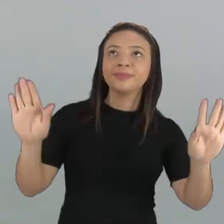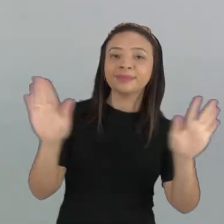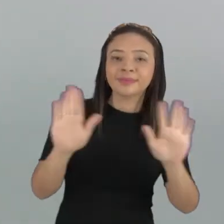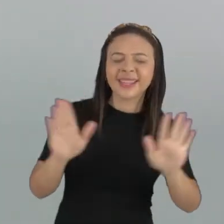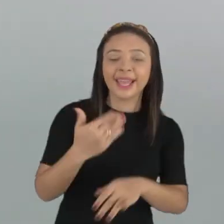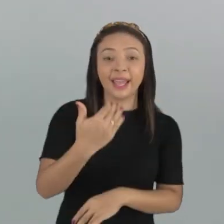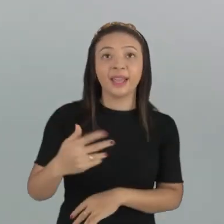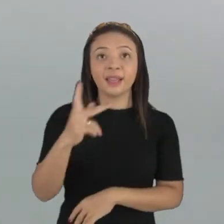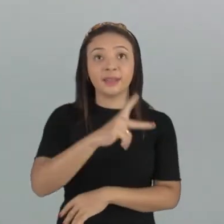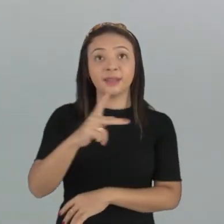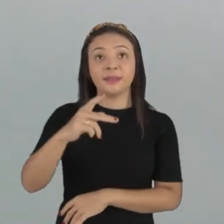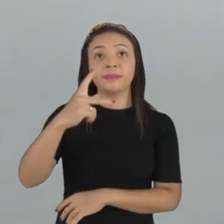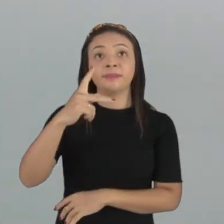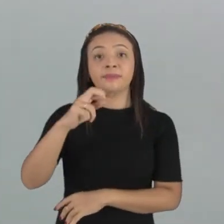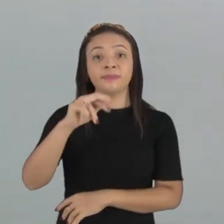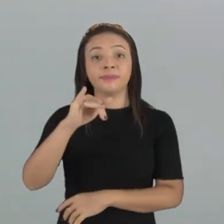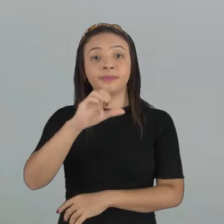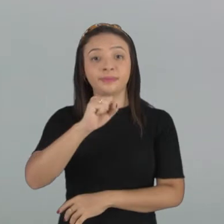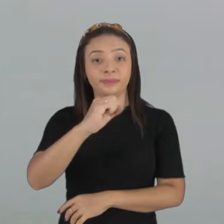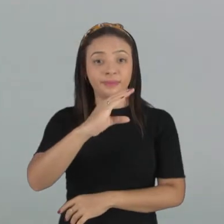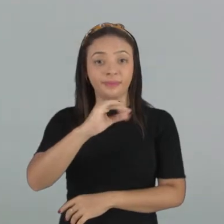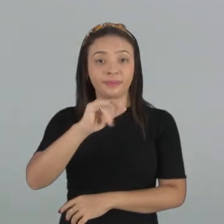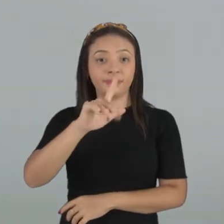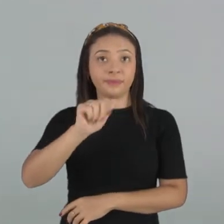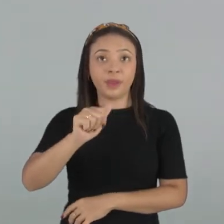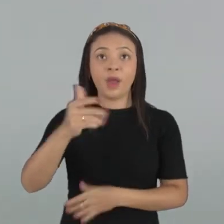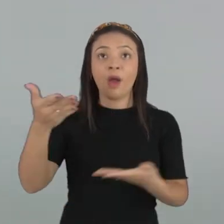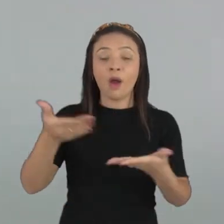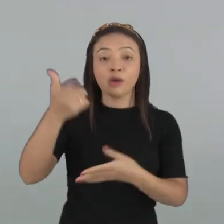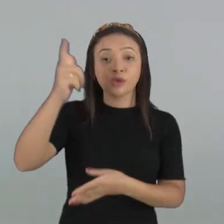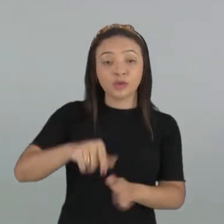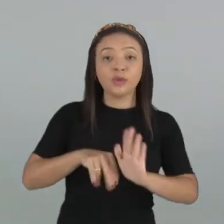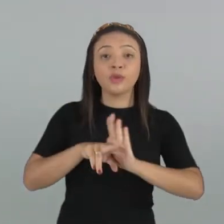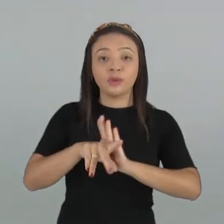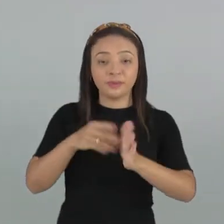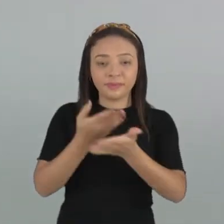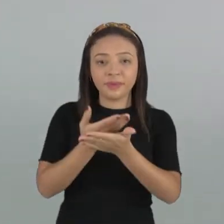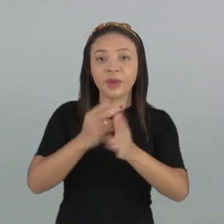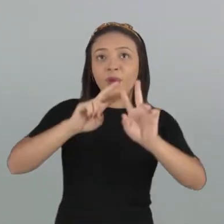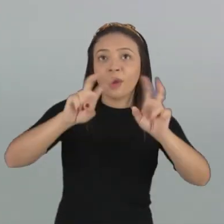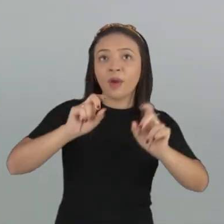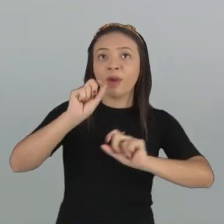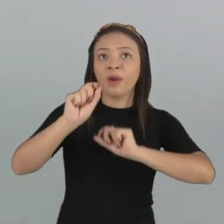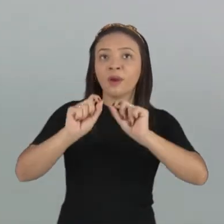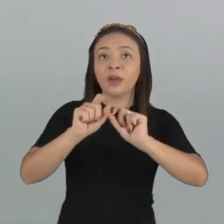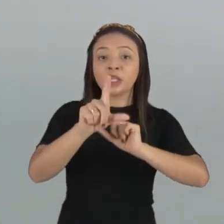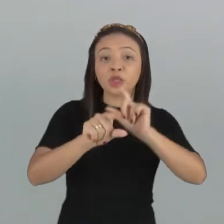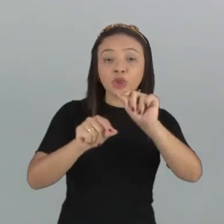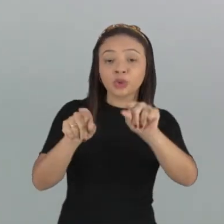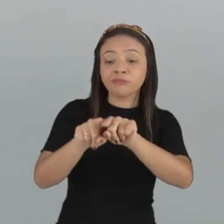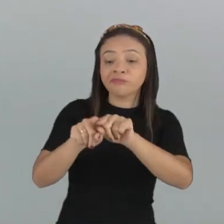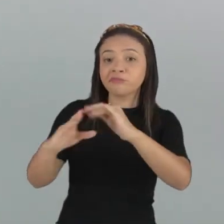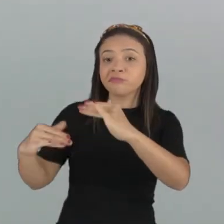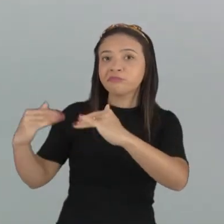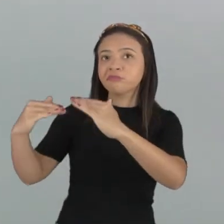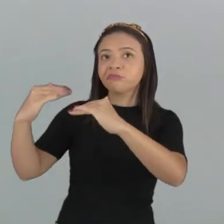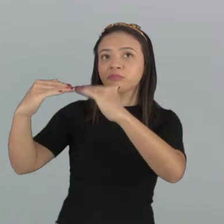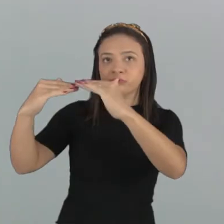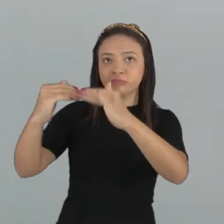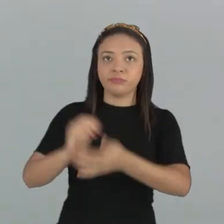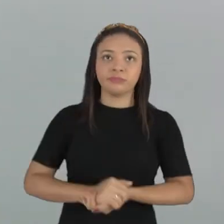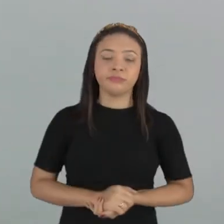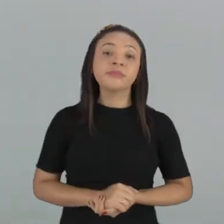Olá, eu sou a professora Priscila. Hoje nós teremos mais uma aula de biologia e o nosso tema será seleção e